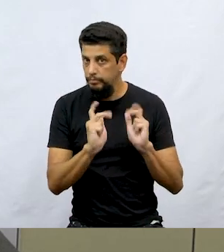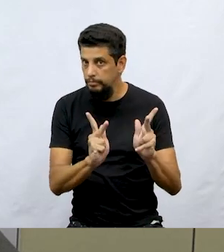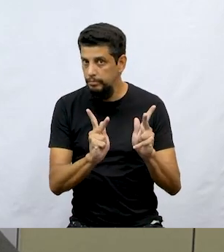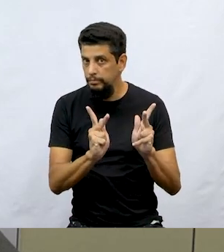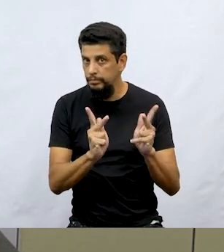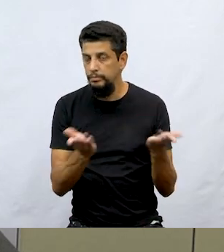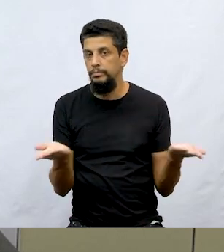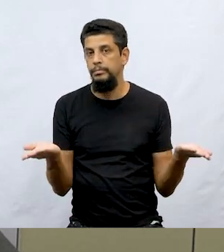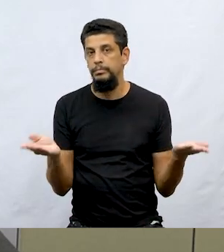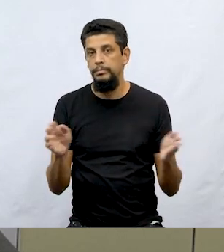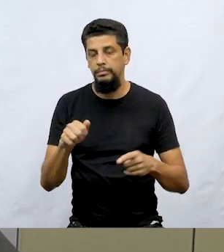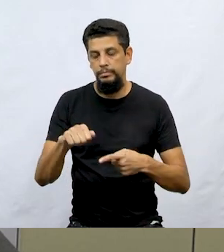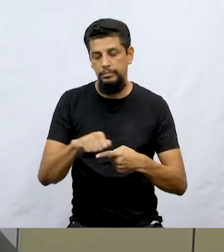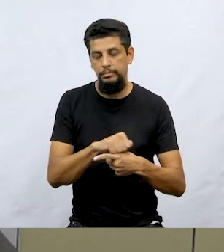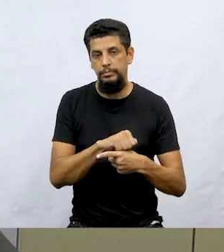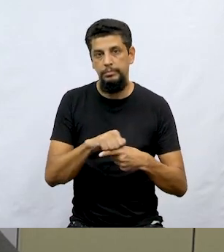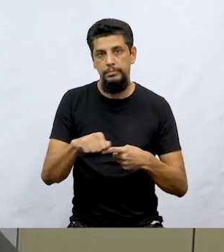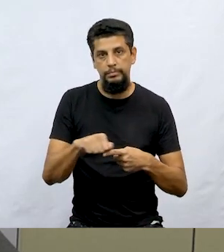né?